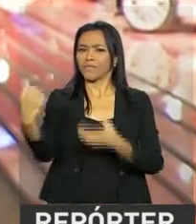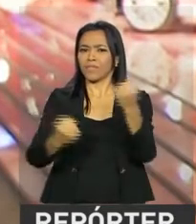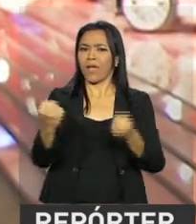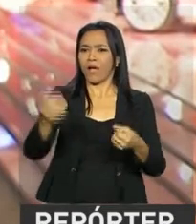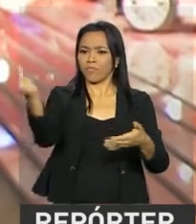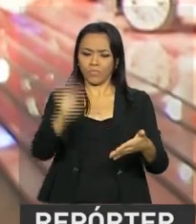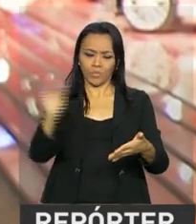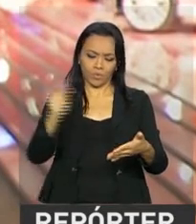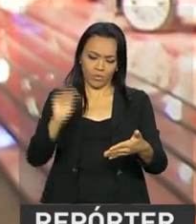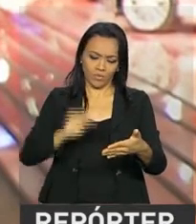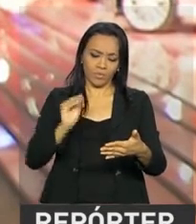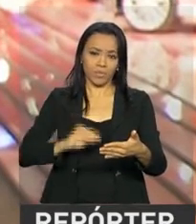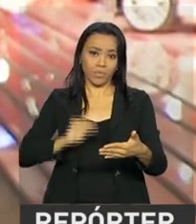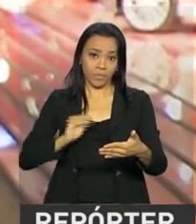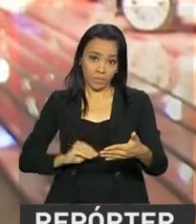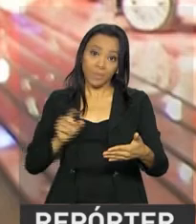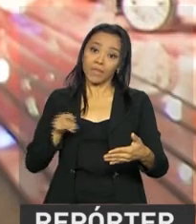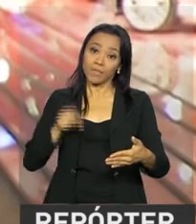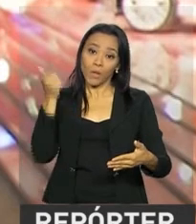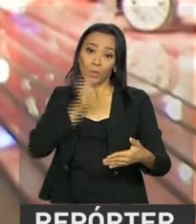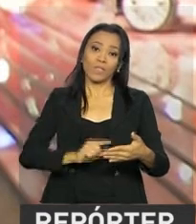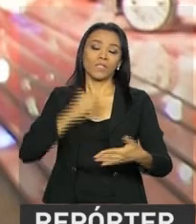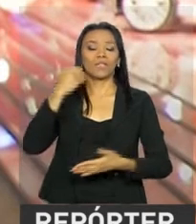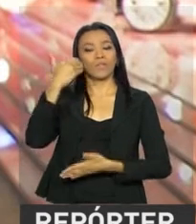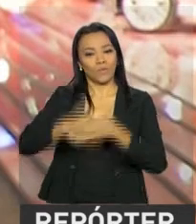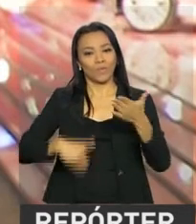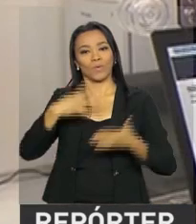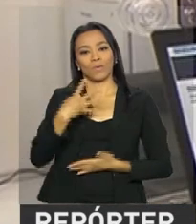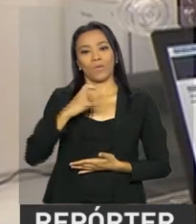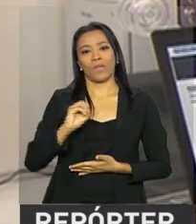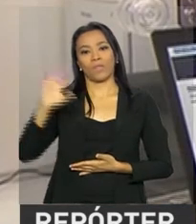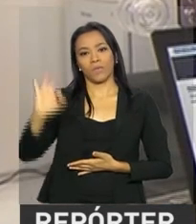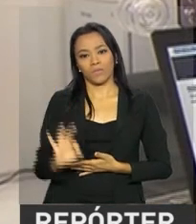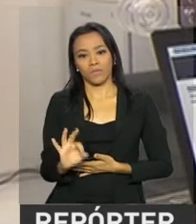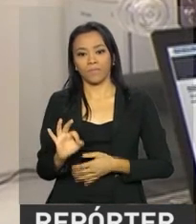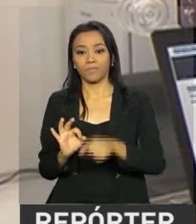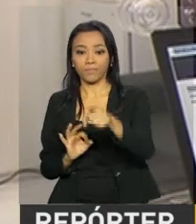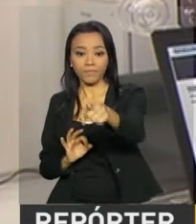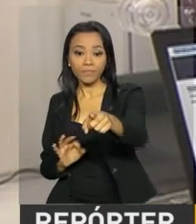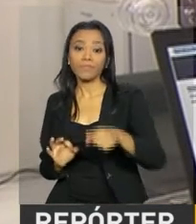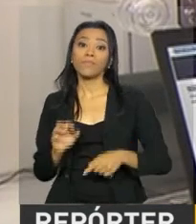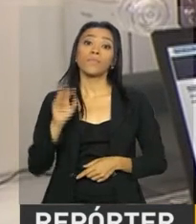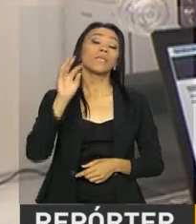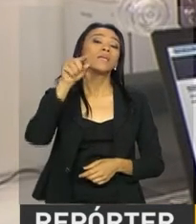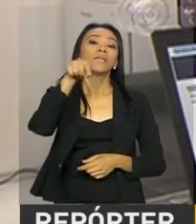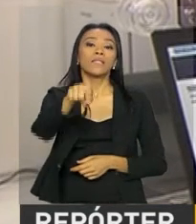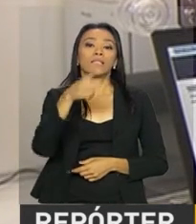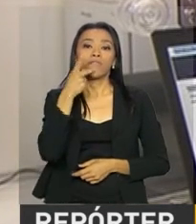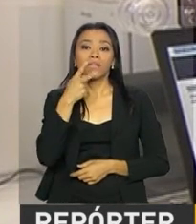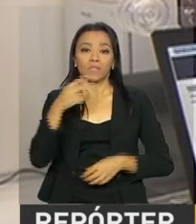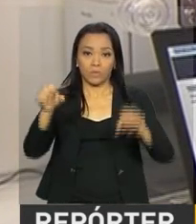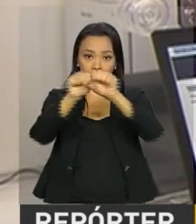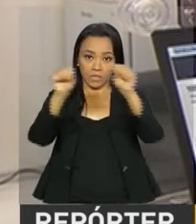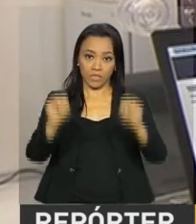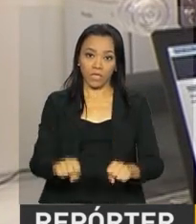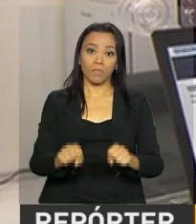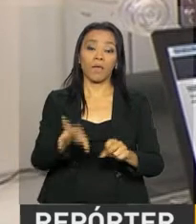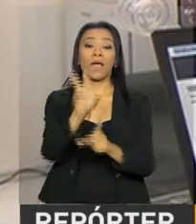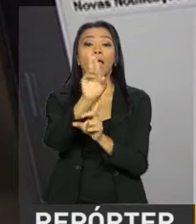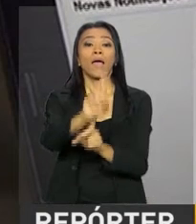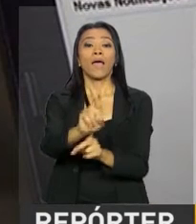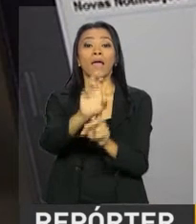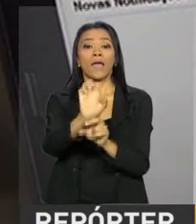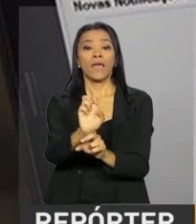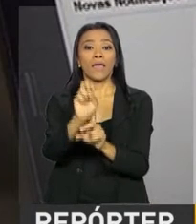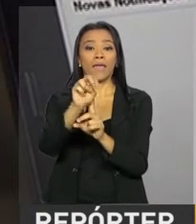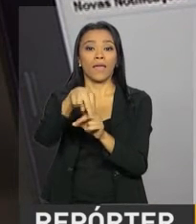e também se beneficiar do desconto de 40%. No Registro Nacional de Veículos Automotores, Renavan,